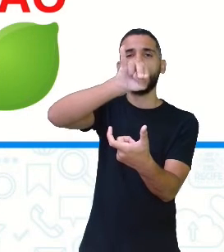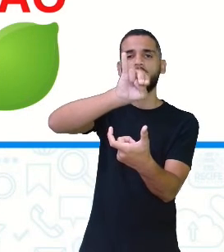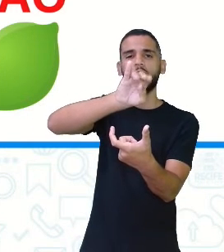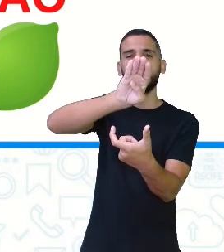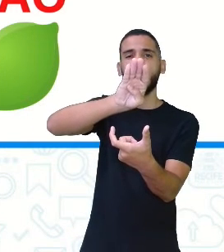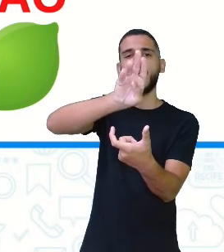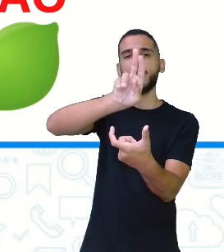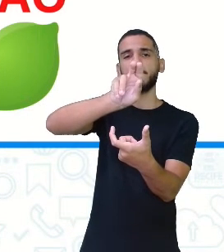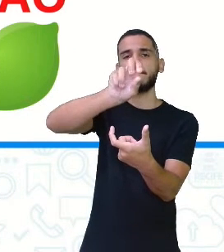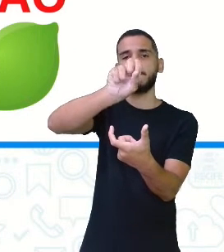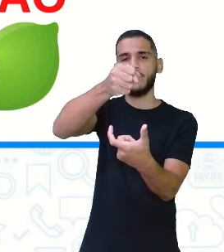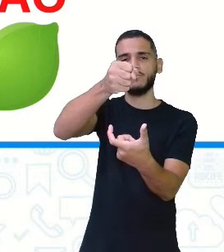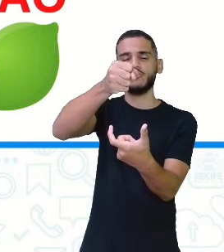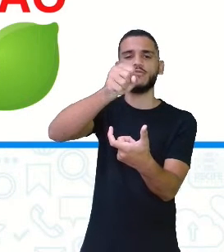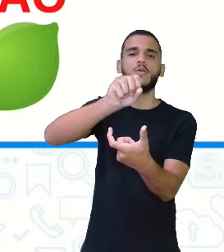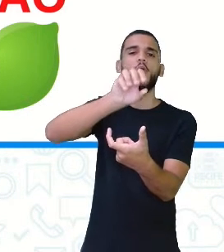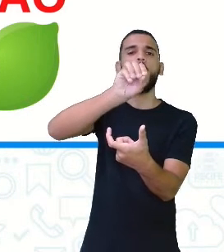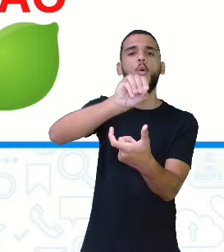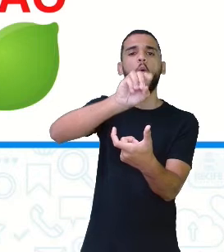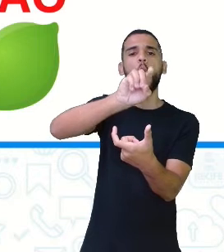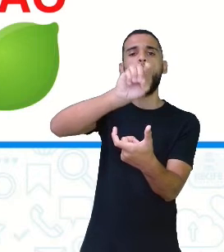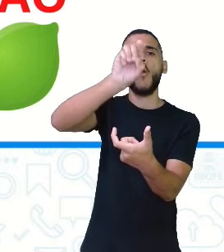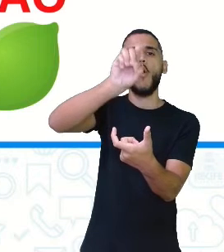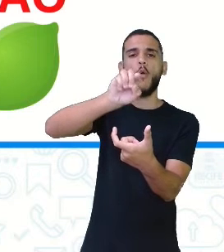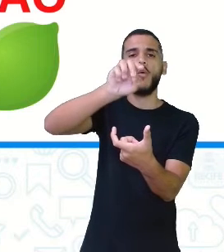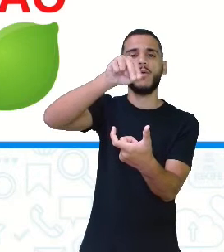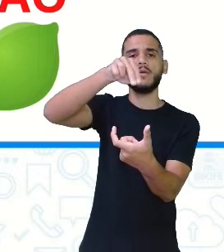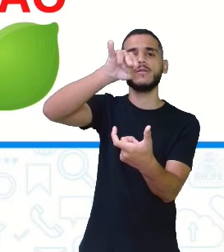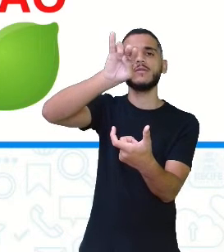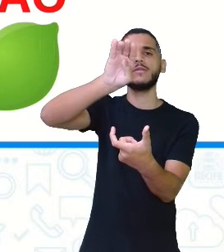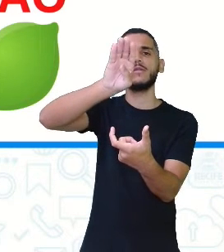Ônibus. Ônibus. Viu que está perdendo a força?